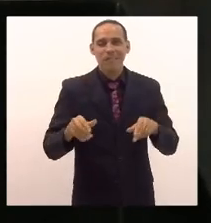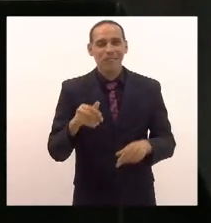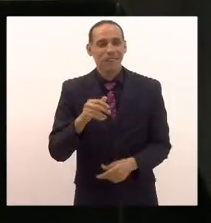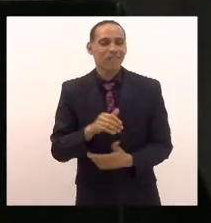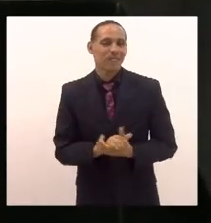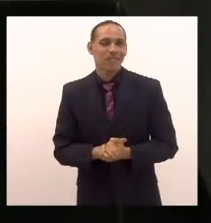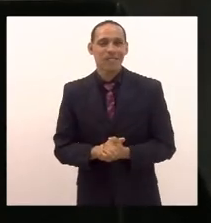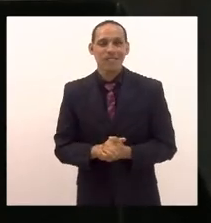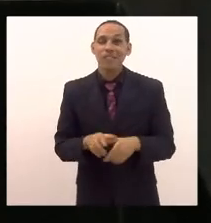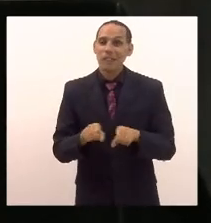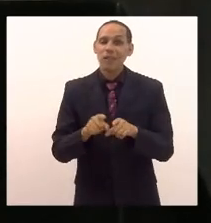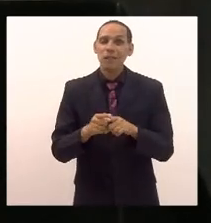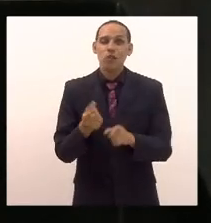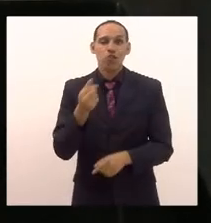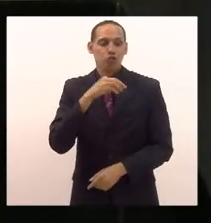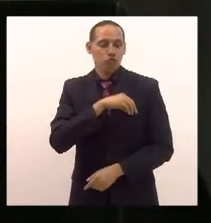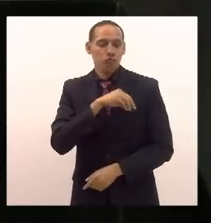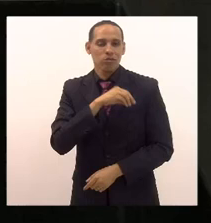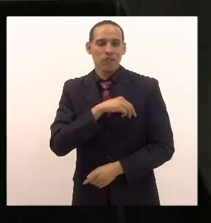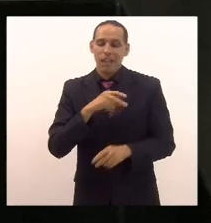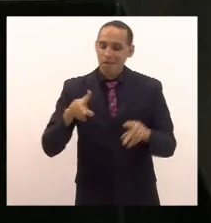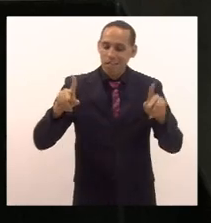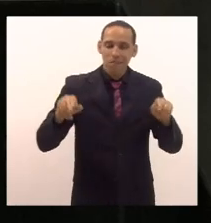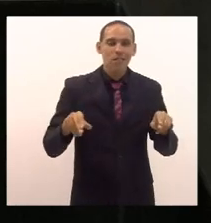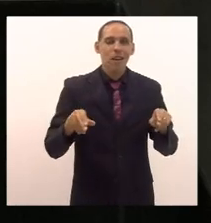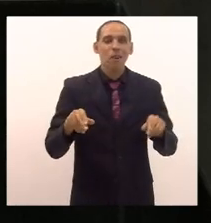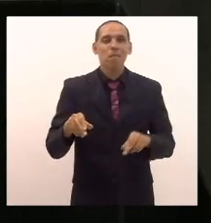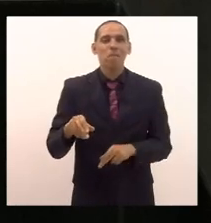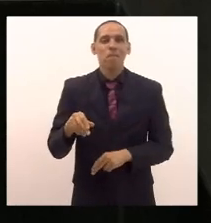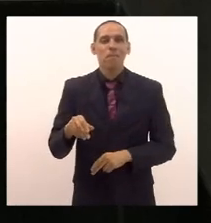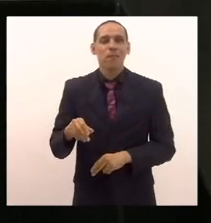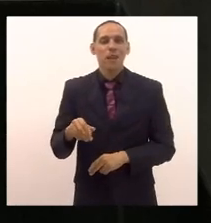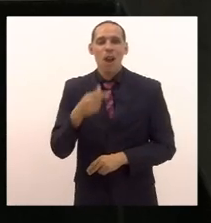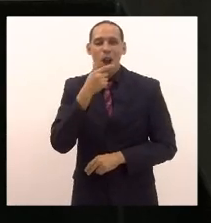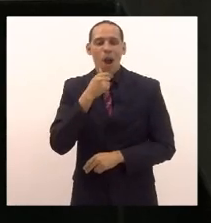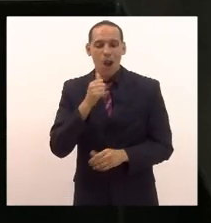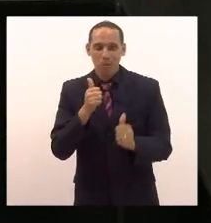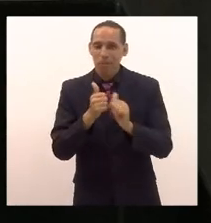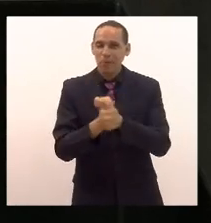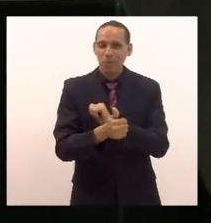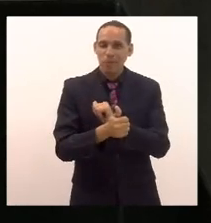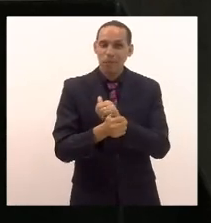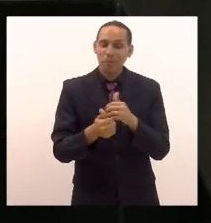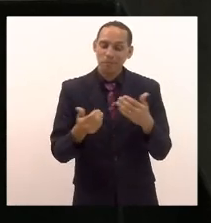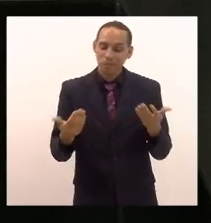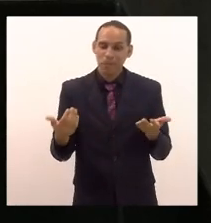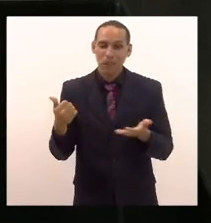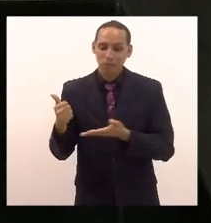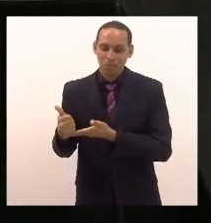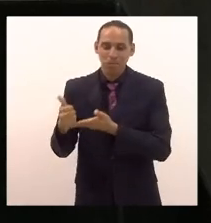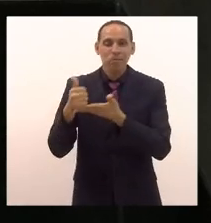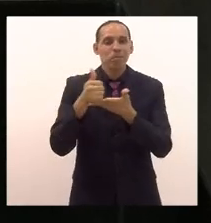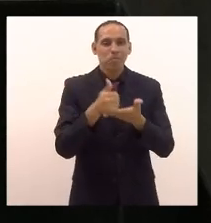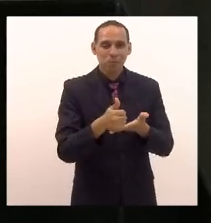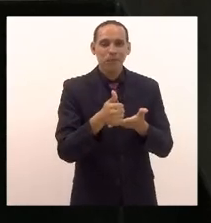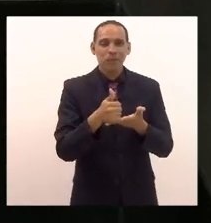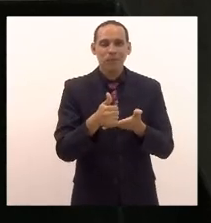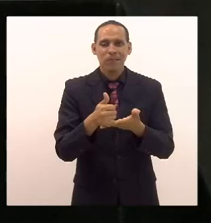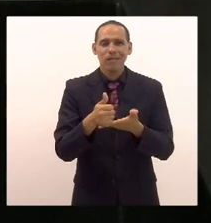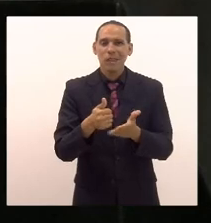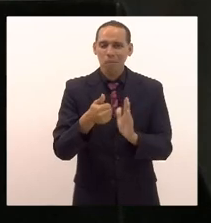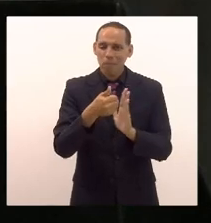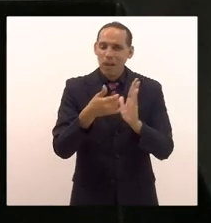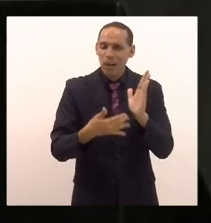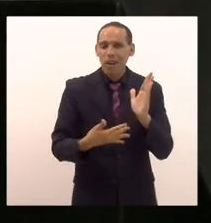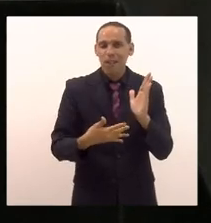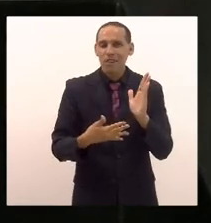é na remuneração em relação aos atletas masculinos e eu trouxe aqui não é essa